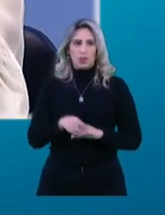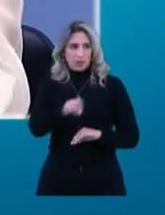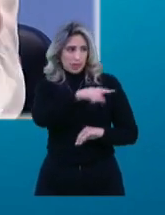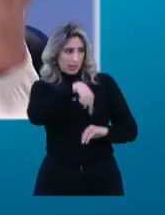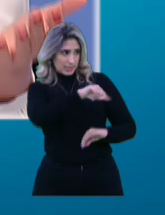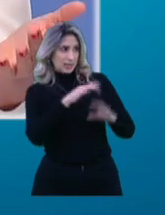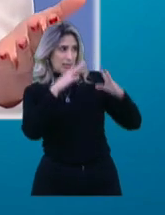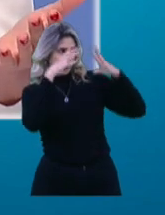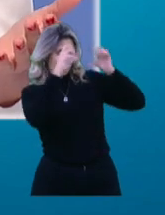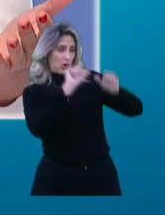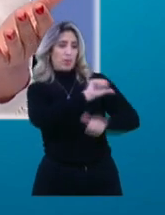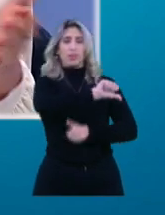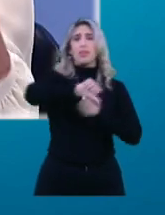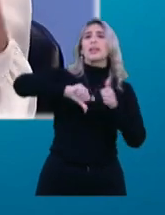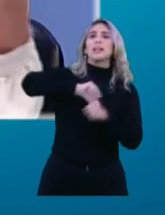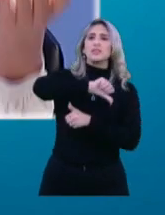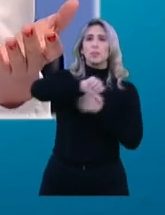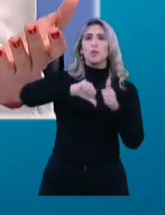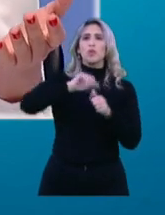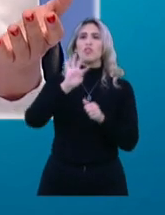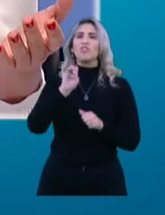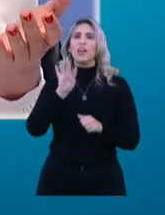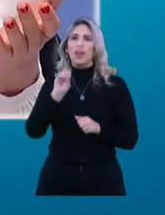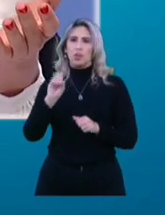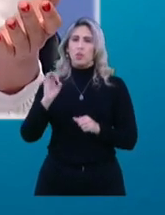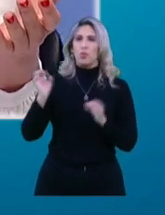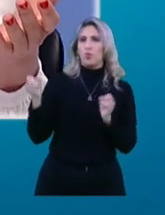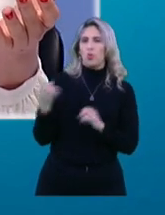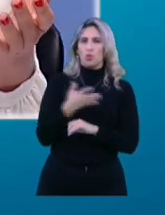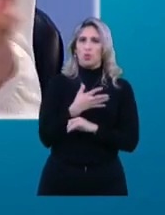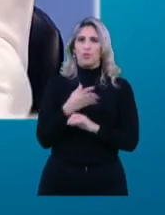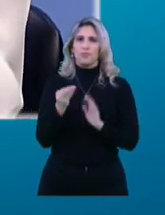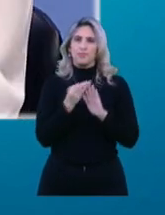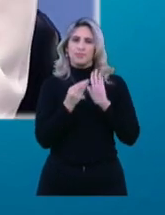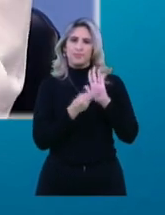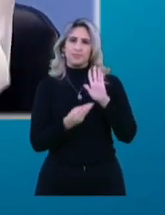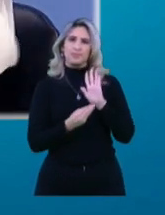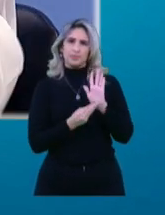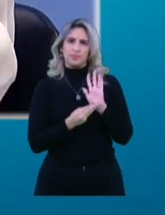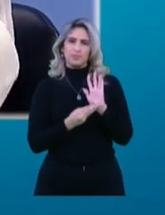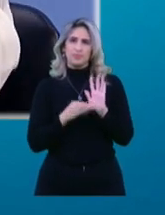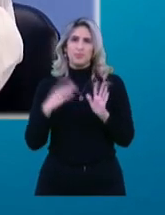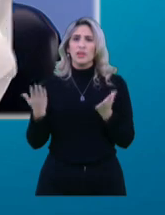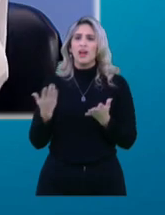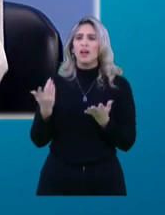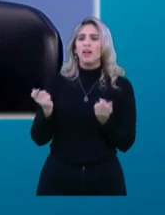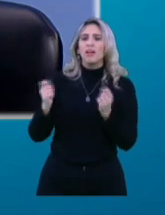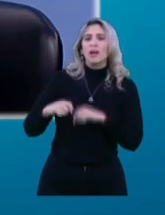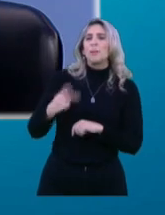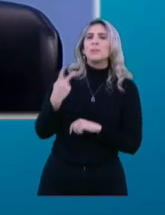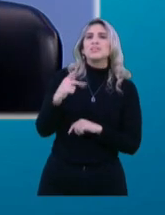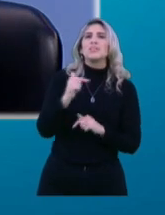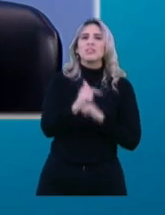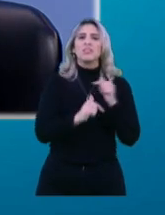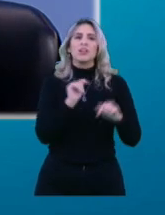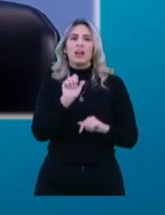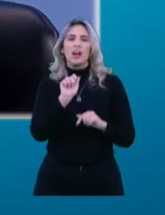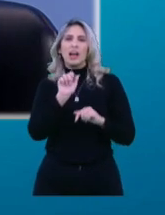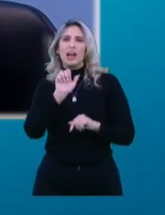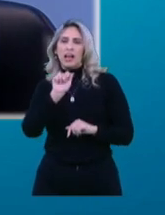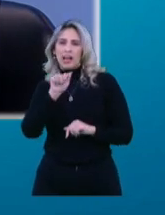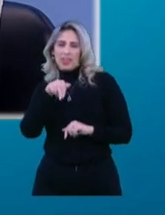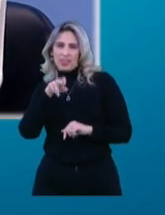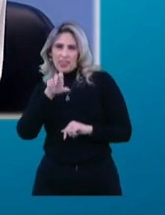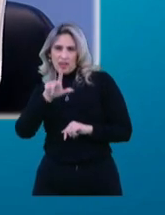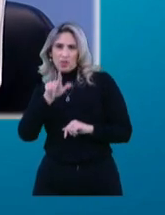Esse apagão acabou se transformando num fato novo dentro da campanha. A incompetência dele e da Enel